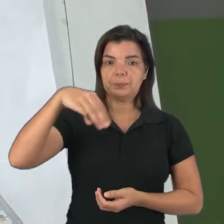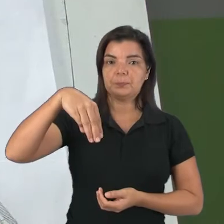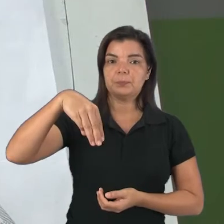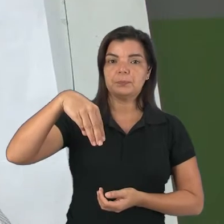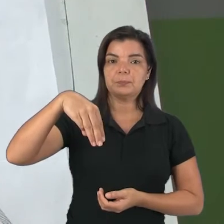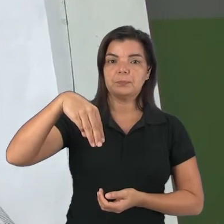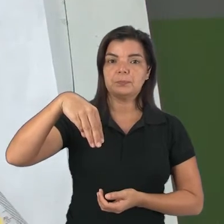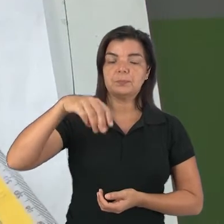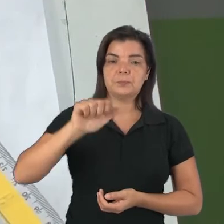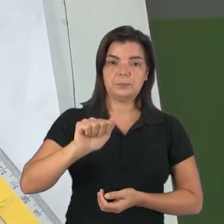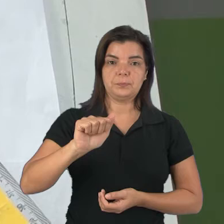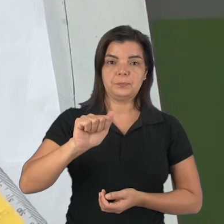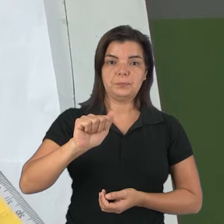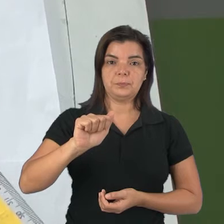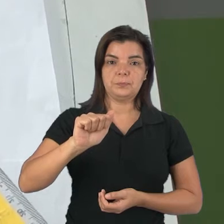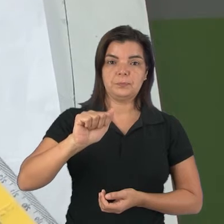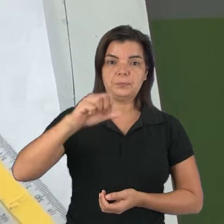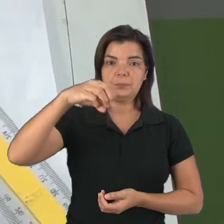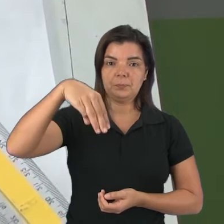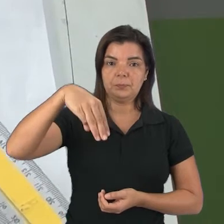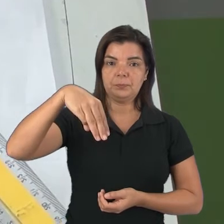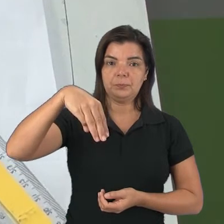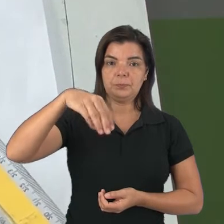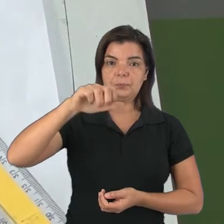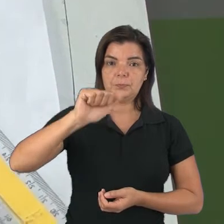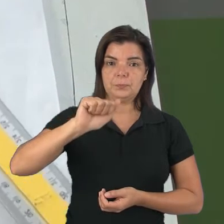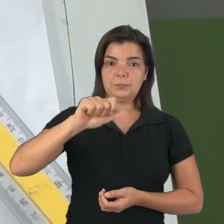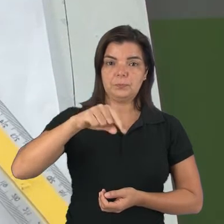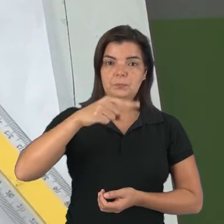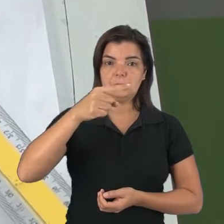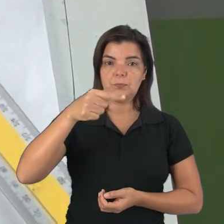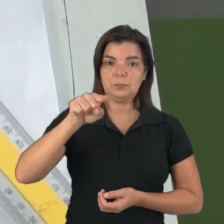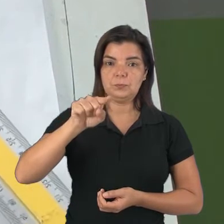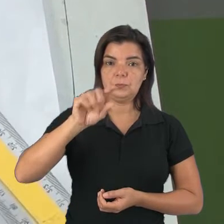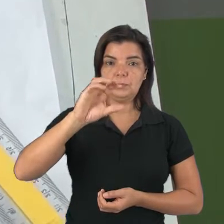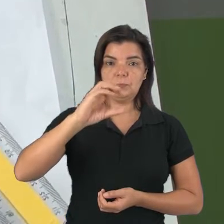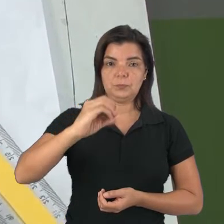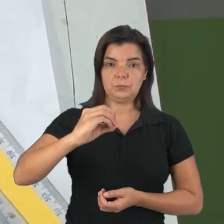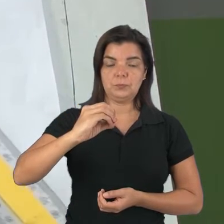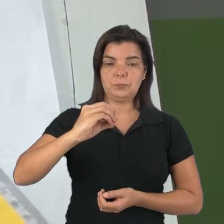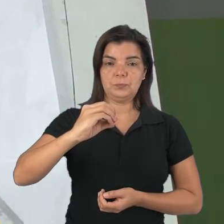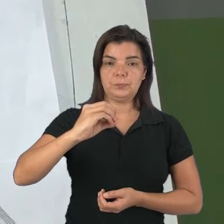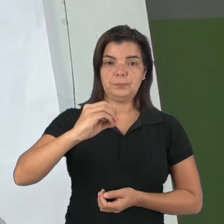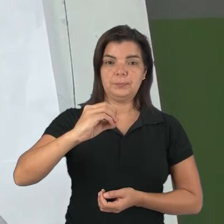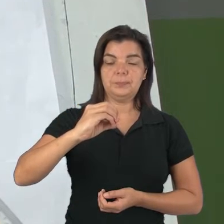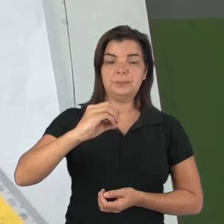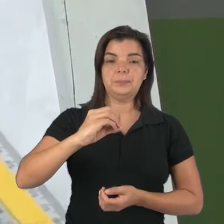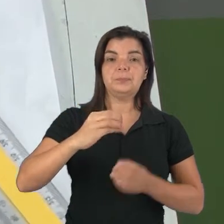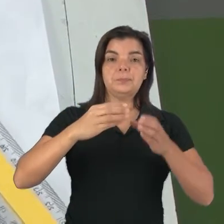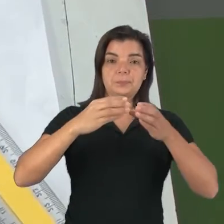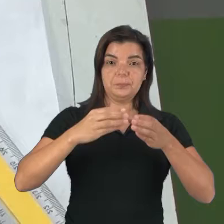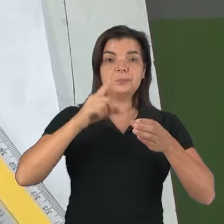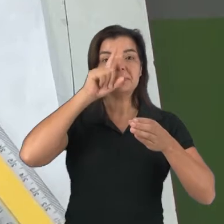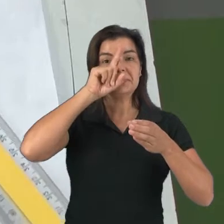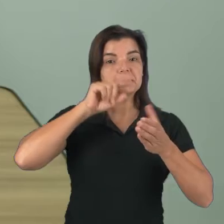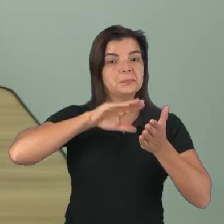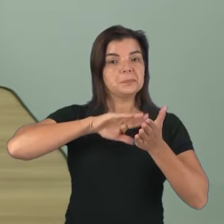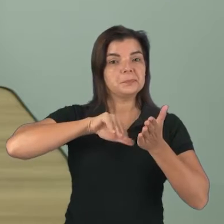m a m a tio ou